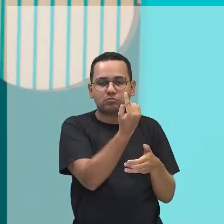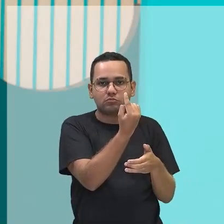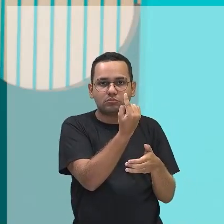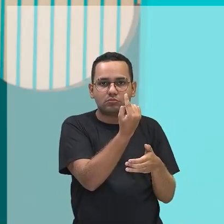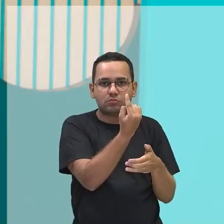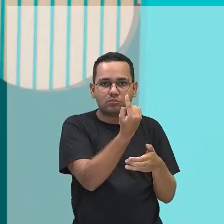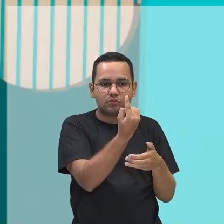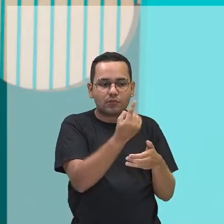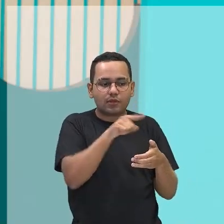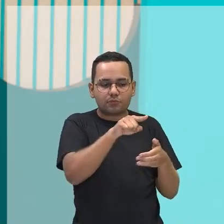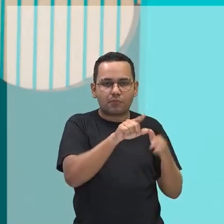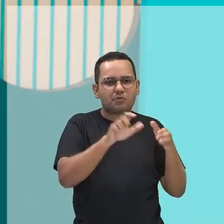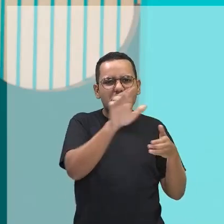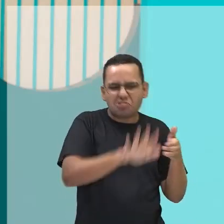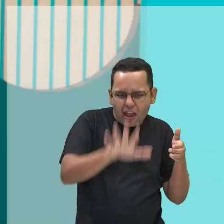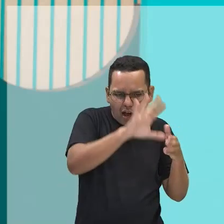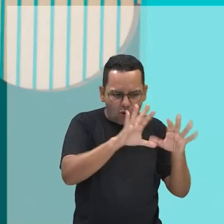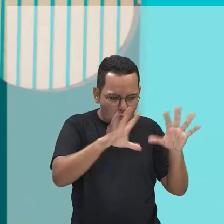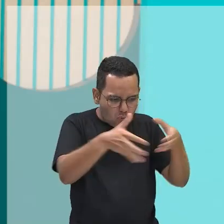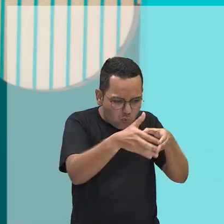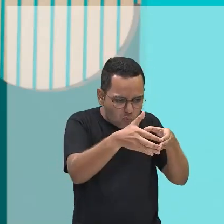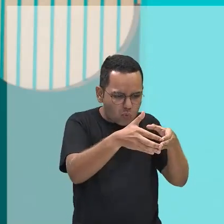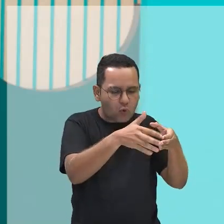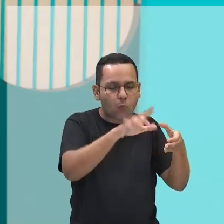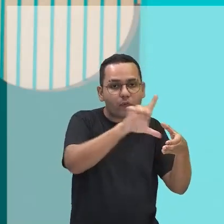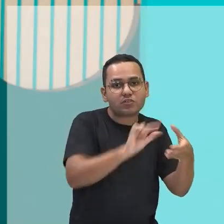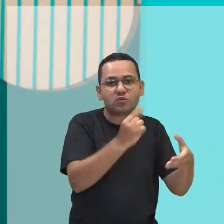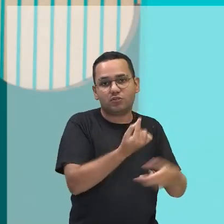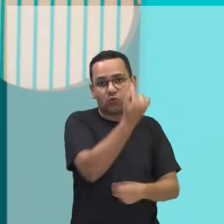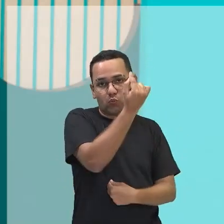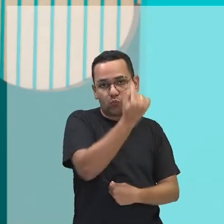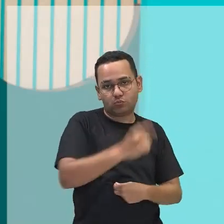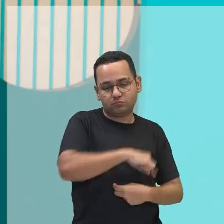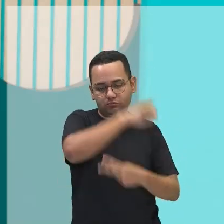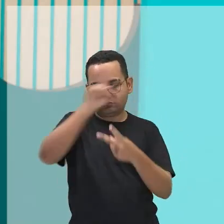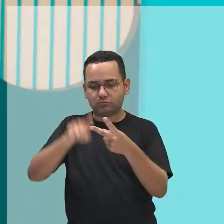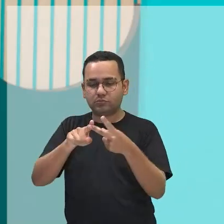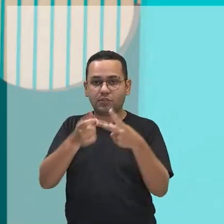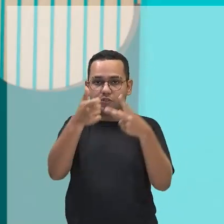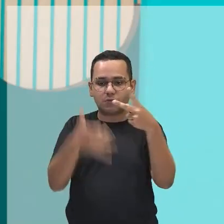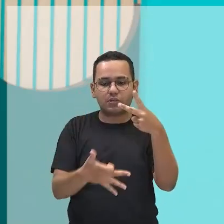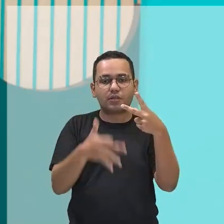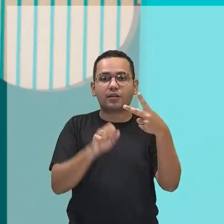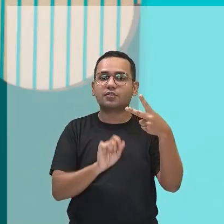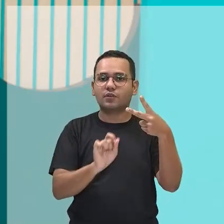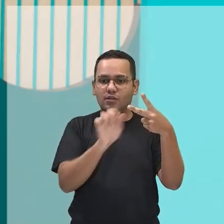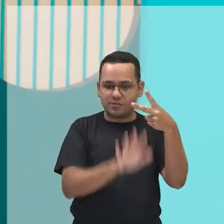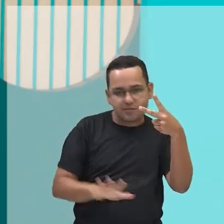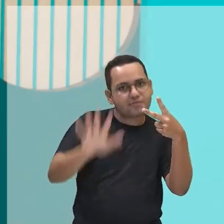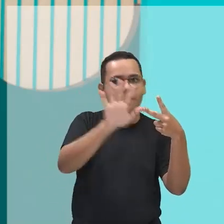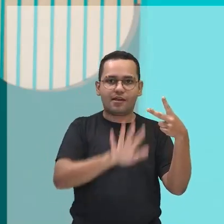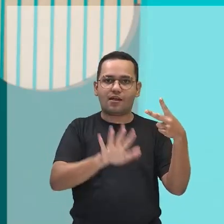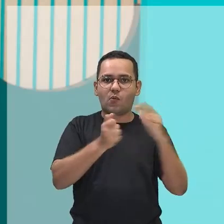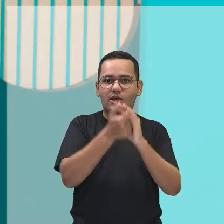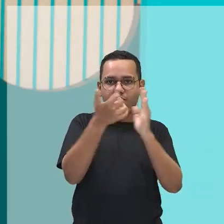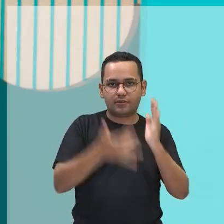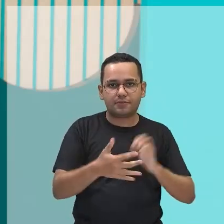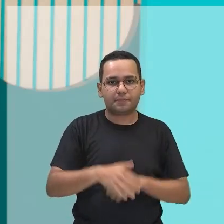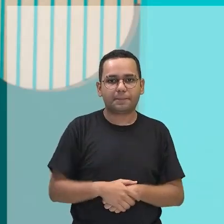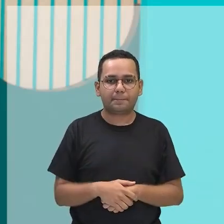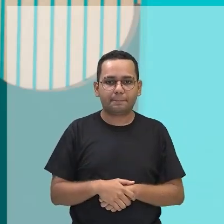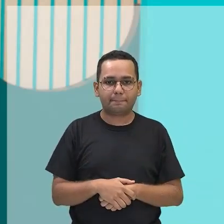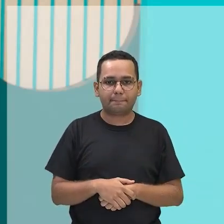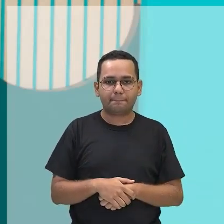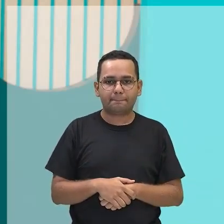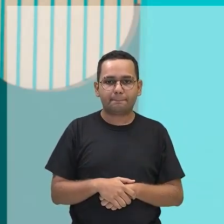falando especificamente de um, por exemplo. E a explicativa vai falar do todo, dando característica para todo mundo. Nós vimos